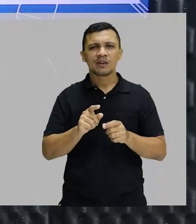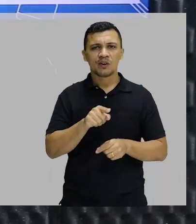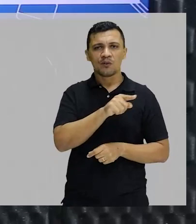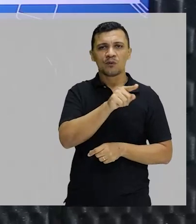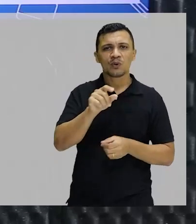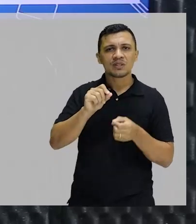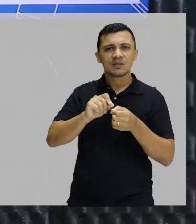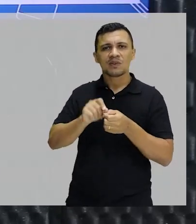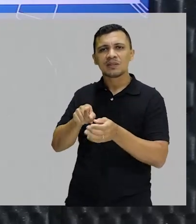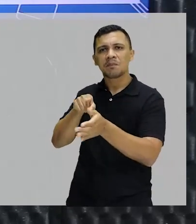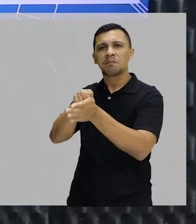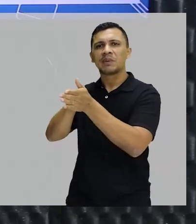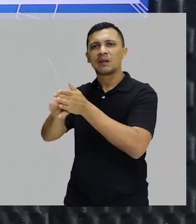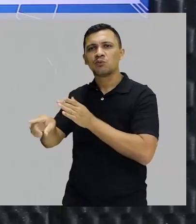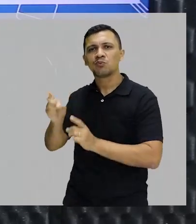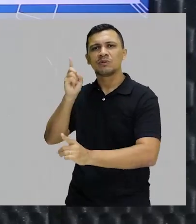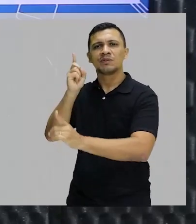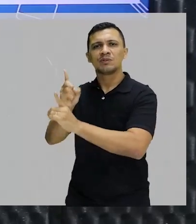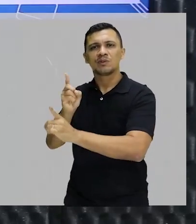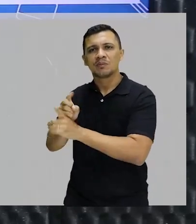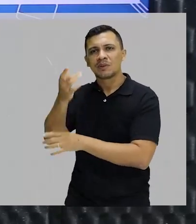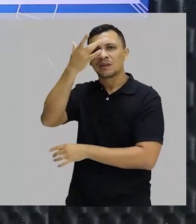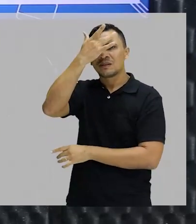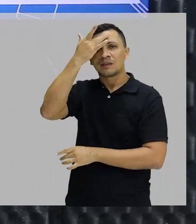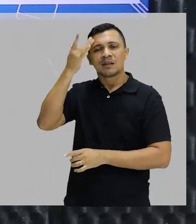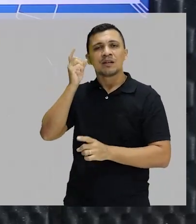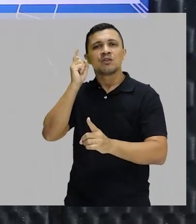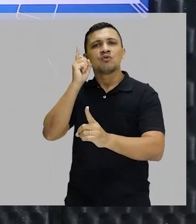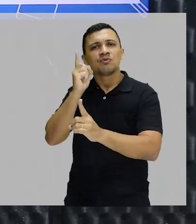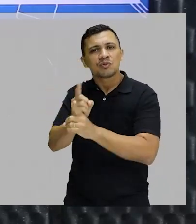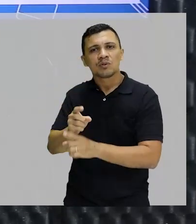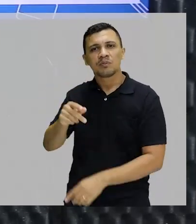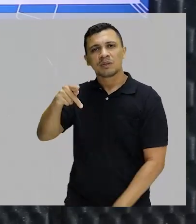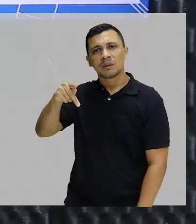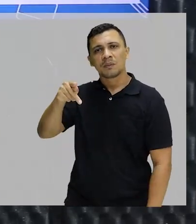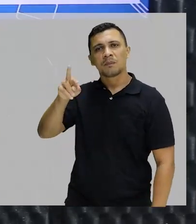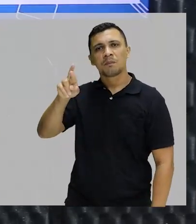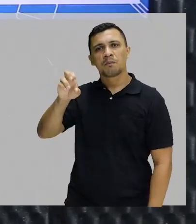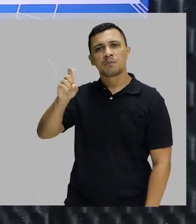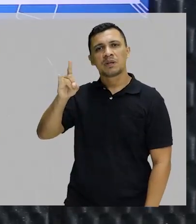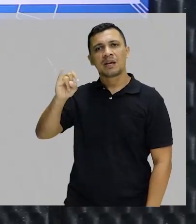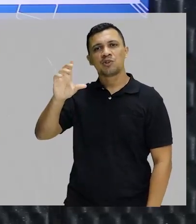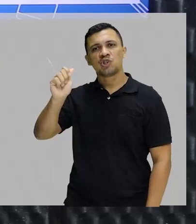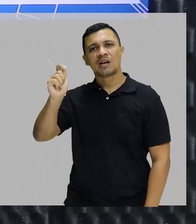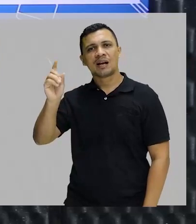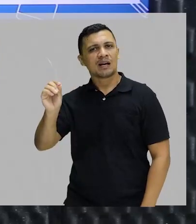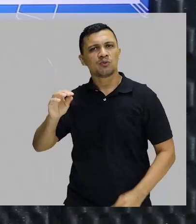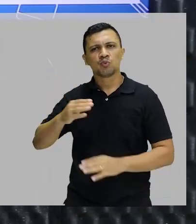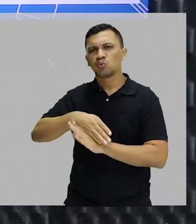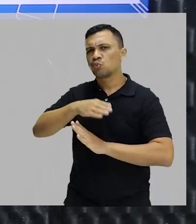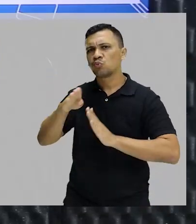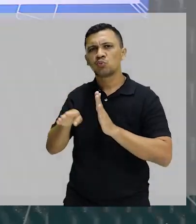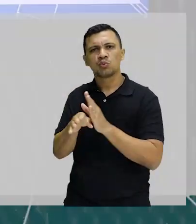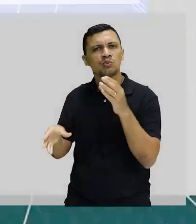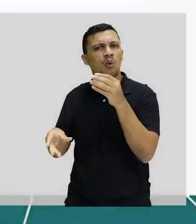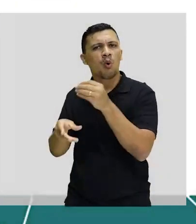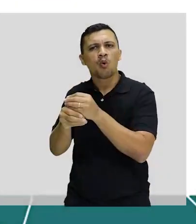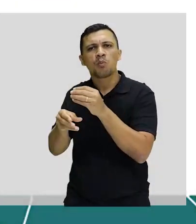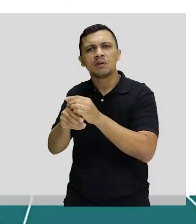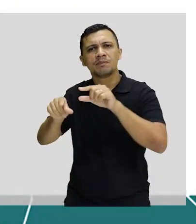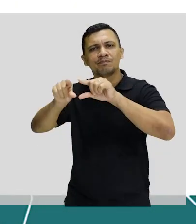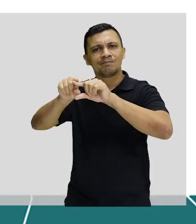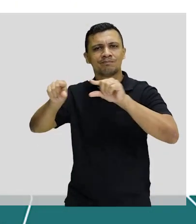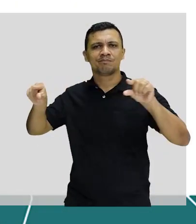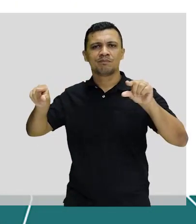descobrir o sujeito, para descobrir o predicado e todo o complemento, os objetos e tudo mais. Quando algo